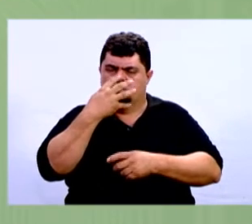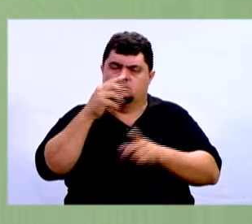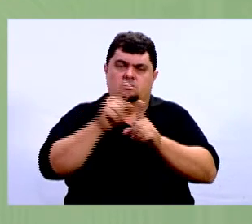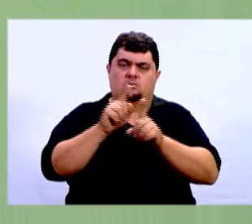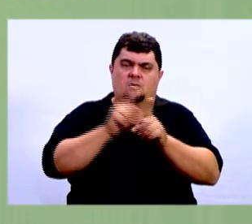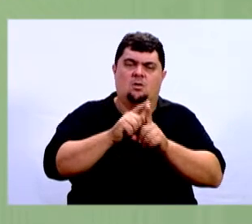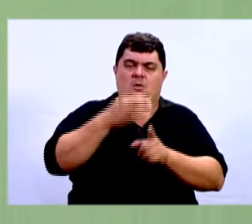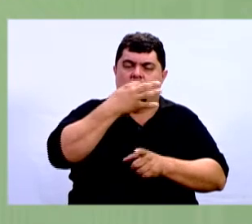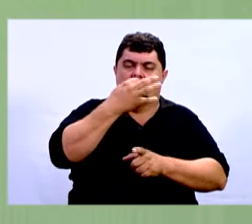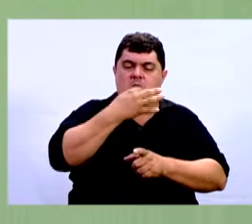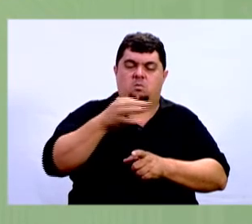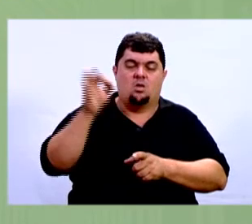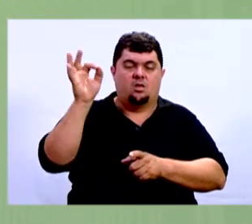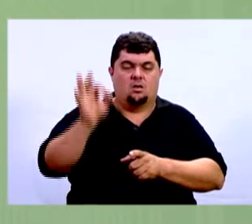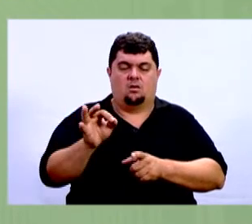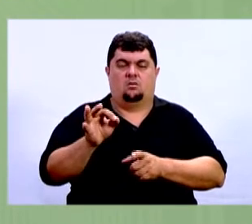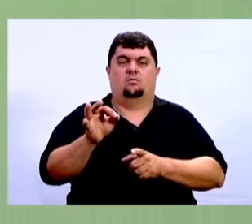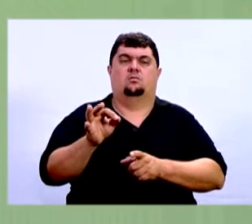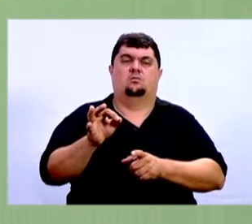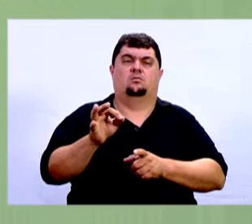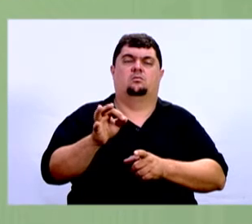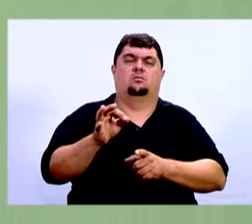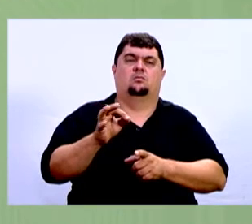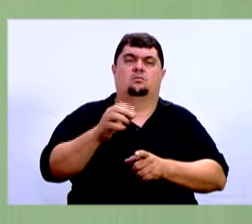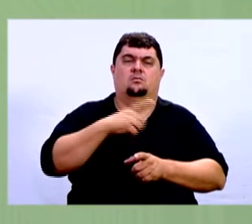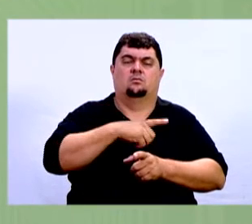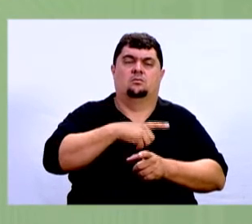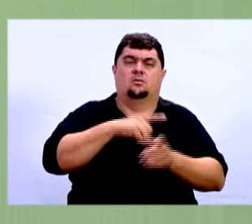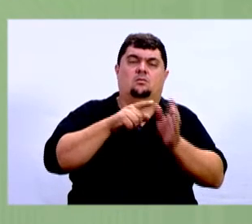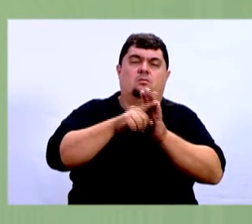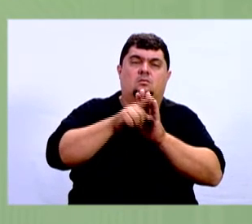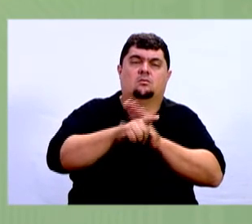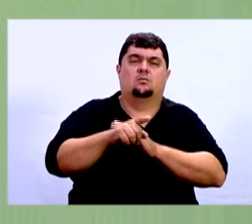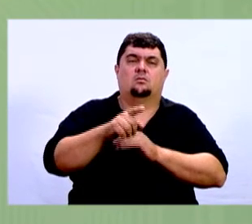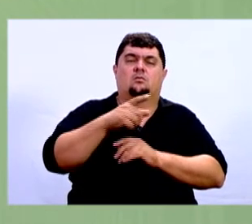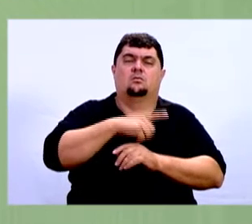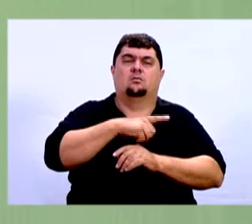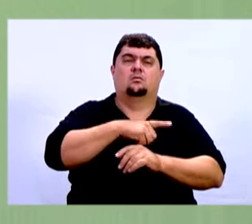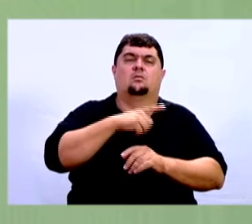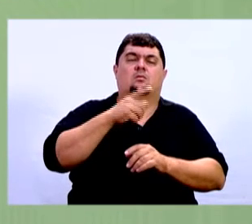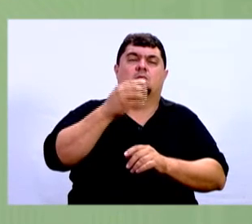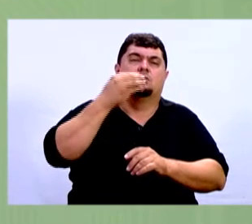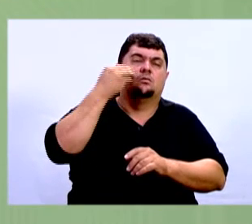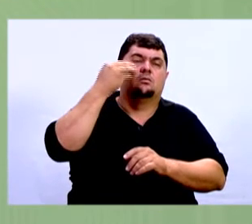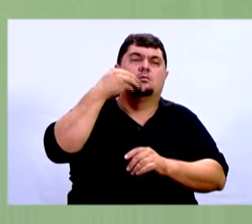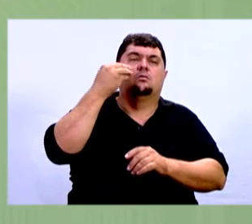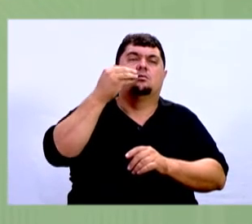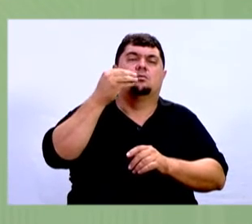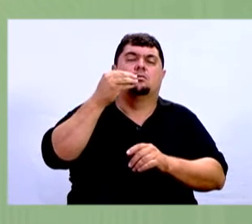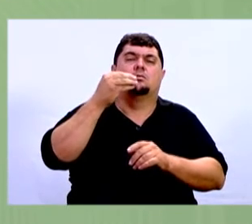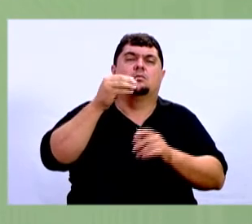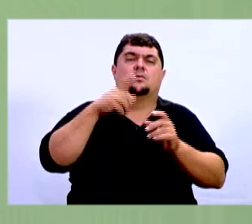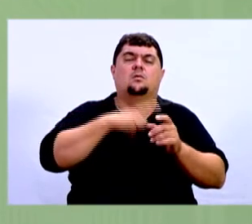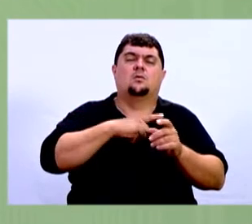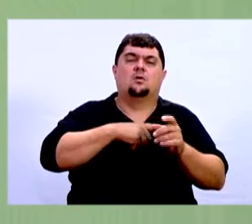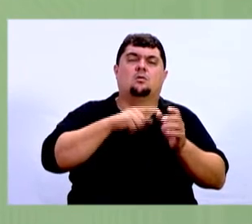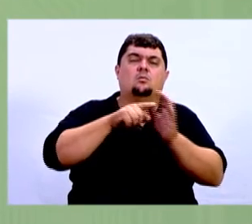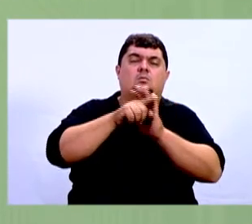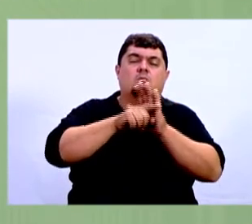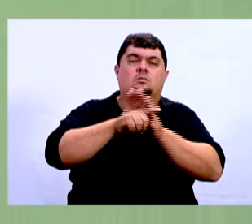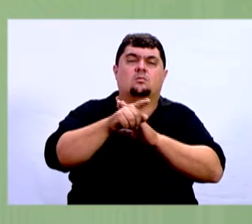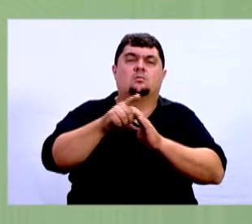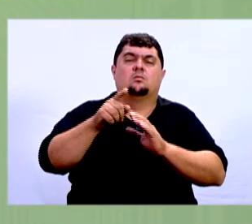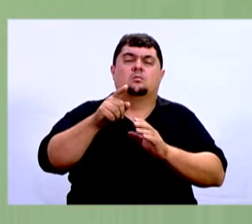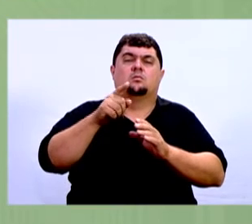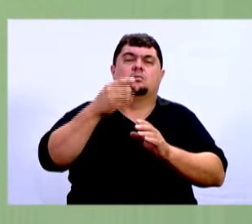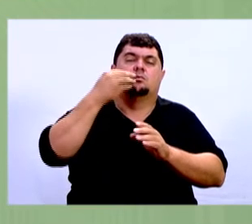de hipóteses pelos quais o pesquisador, né, descreve na sua visão, ou seja, a interpretação do pesquisador mesmo, lá